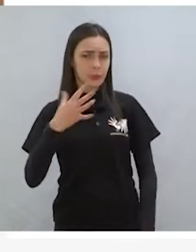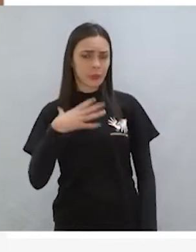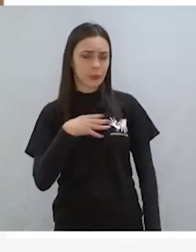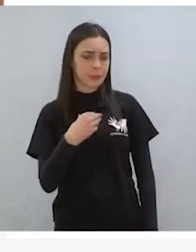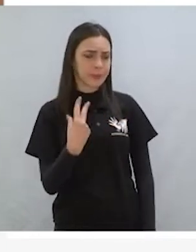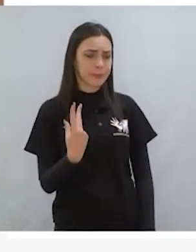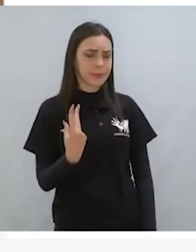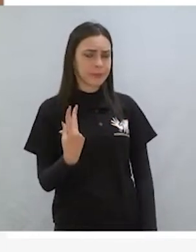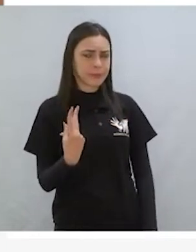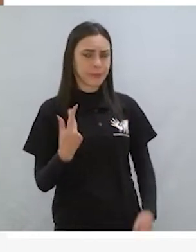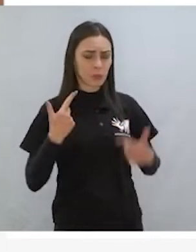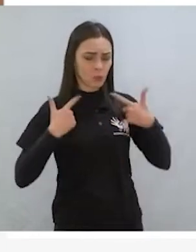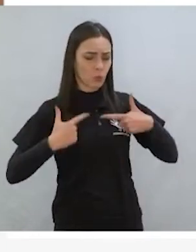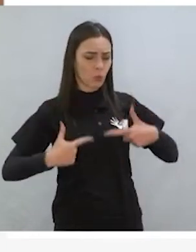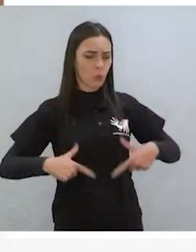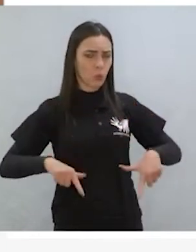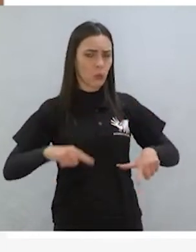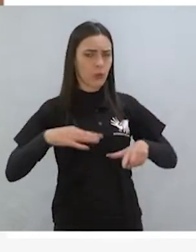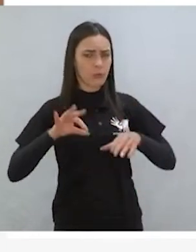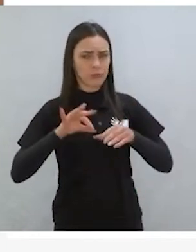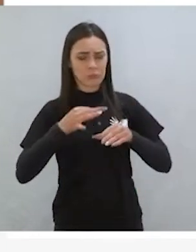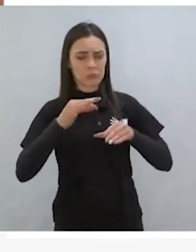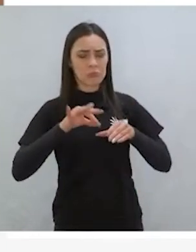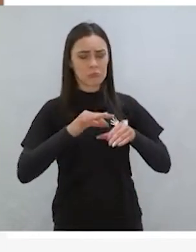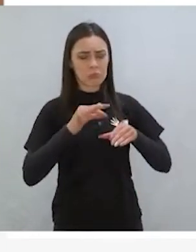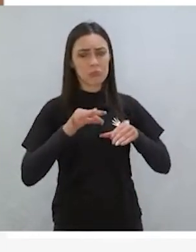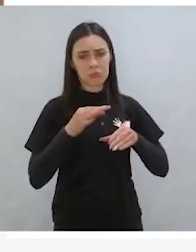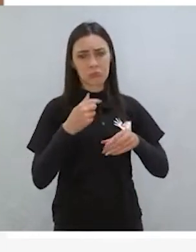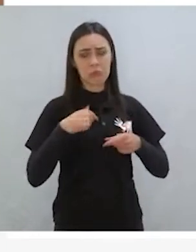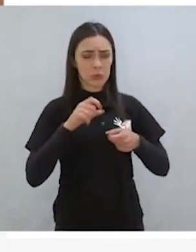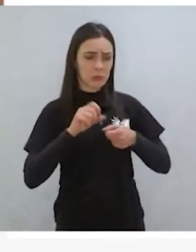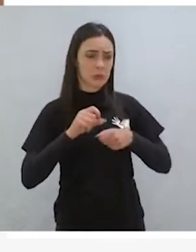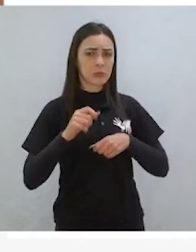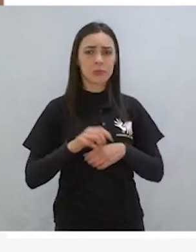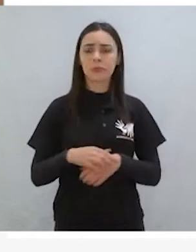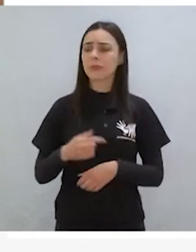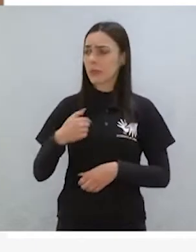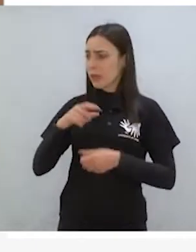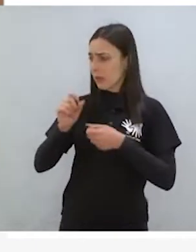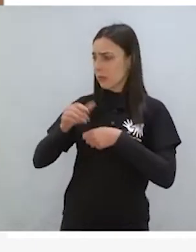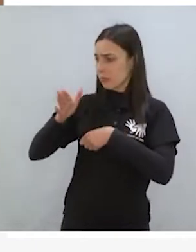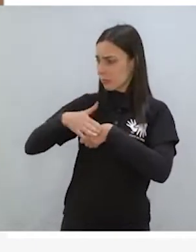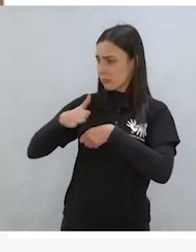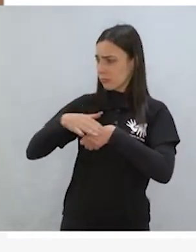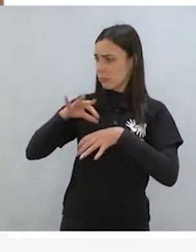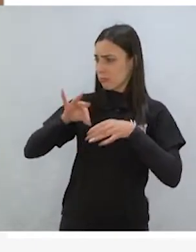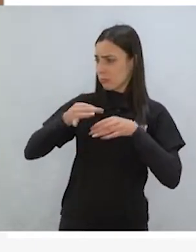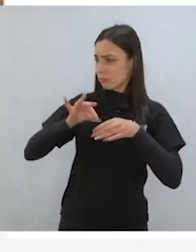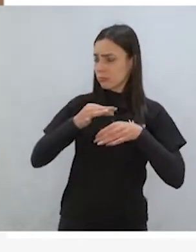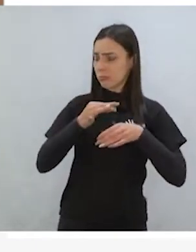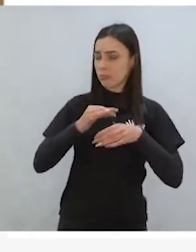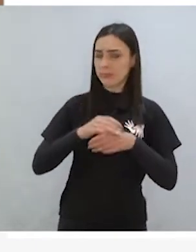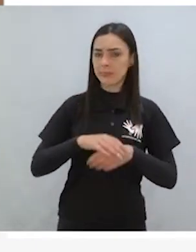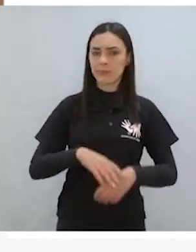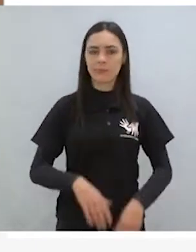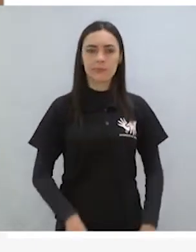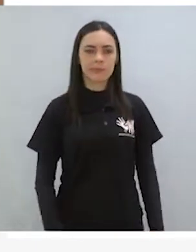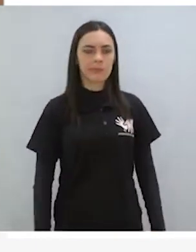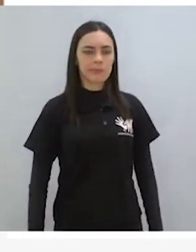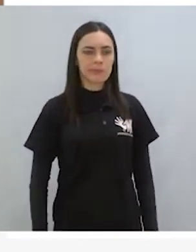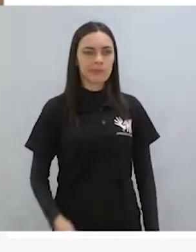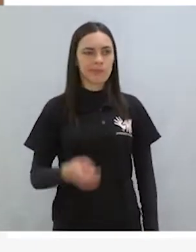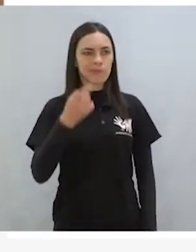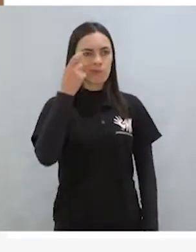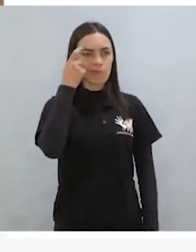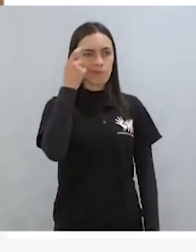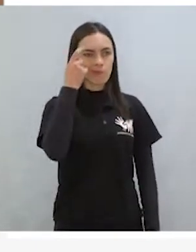vestidos de minhas filhas." "Eu mesma costurarei um", respondeu Cinderela. A